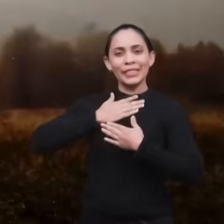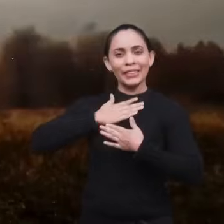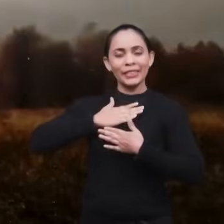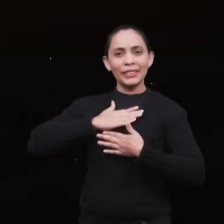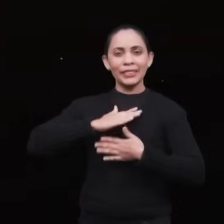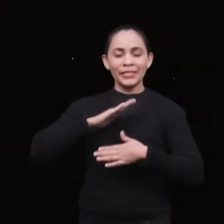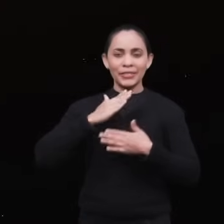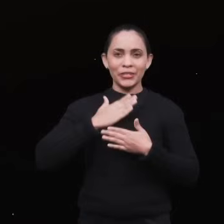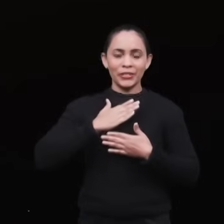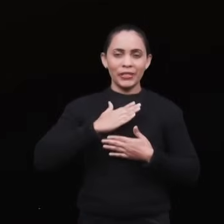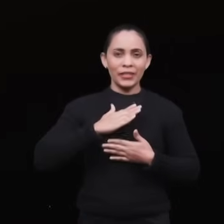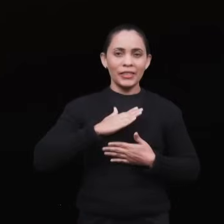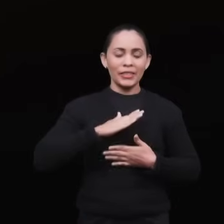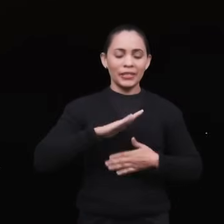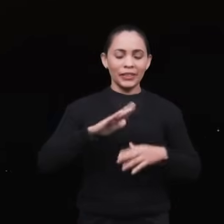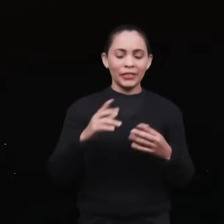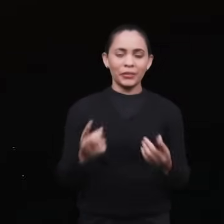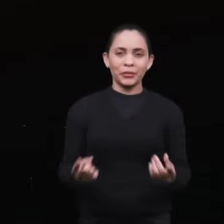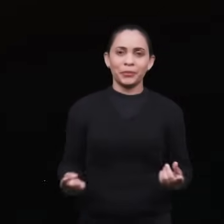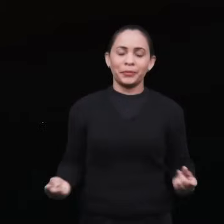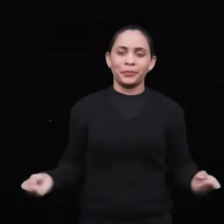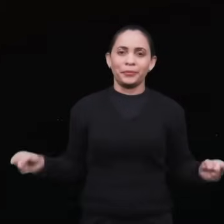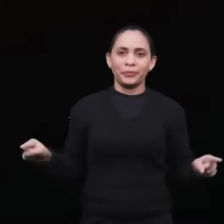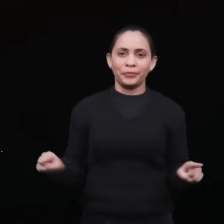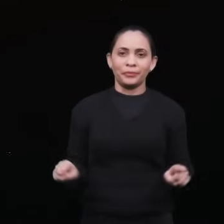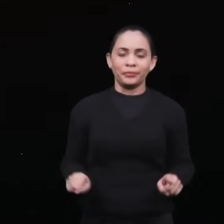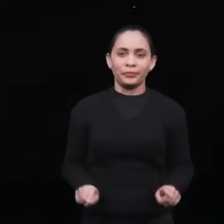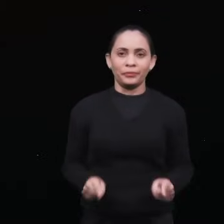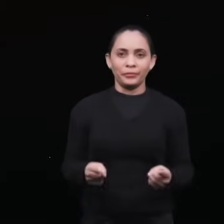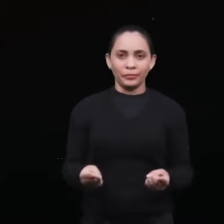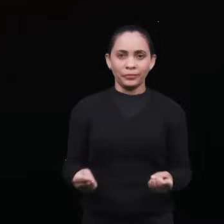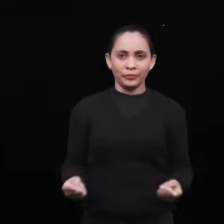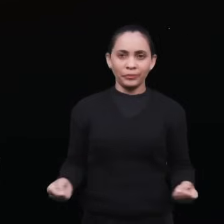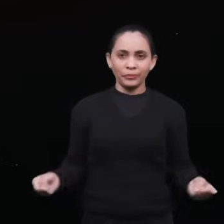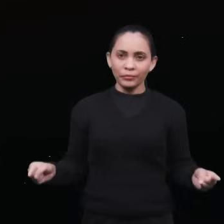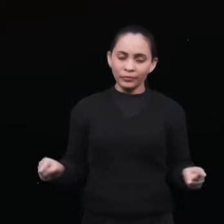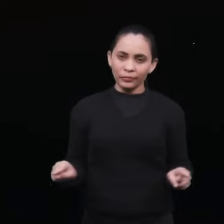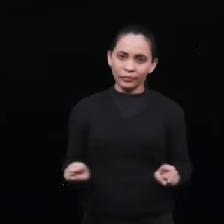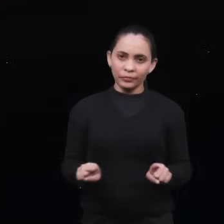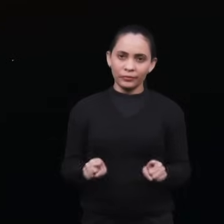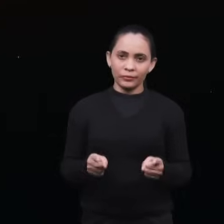repousar em ti, Senhor.